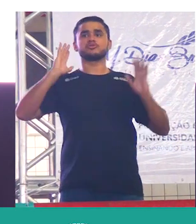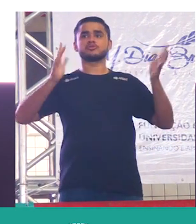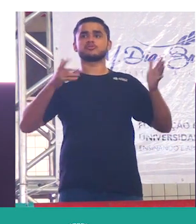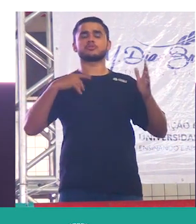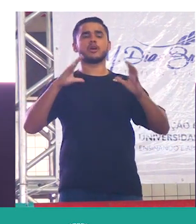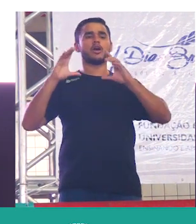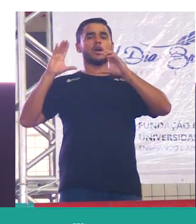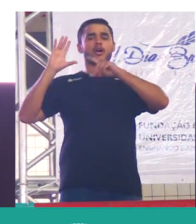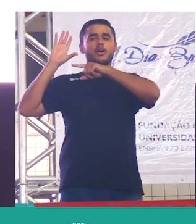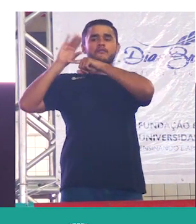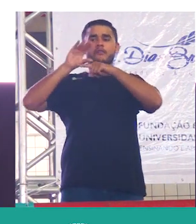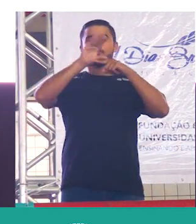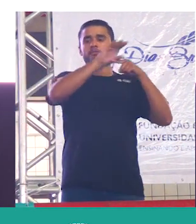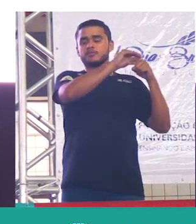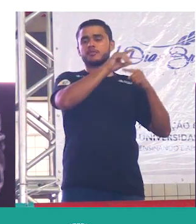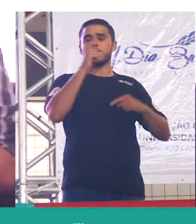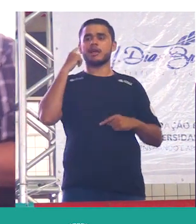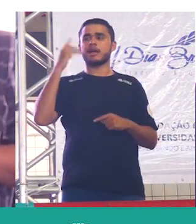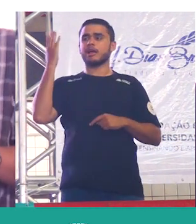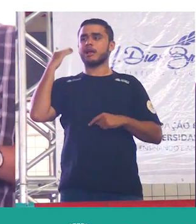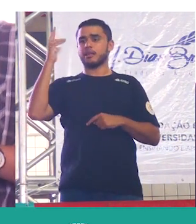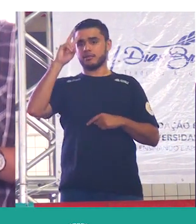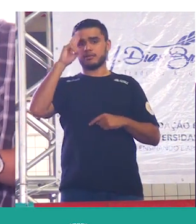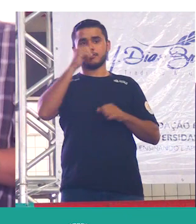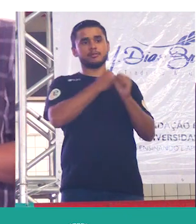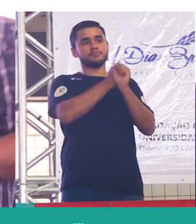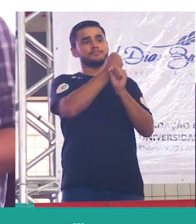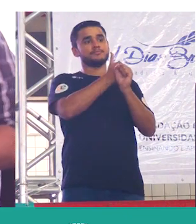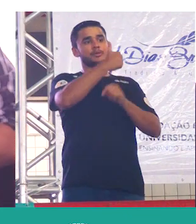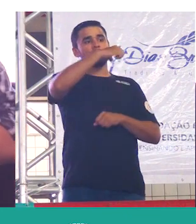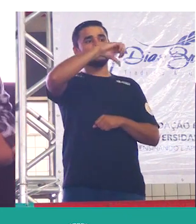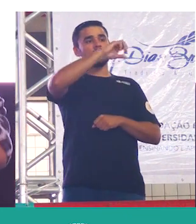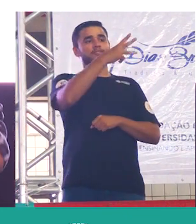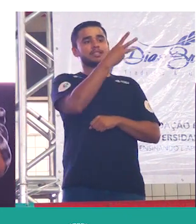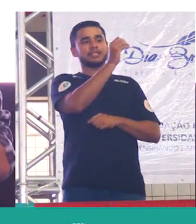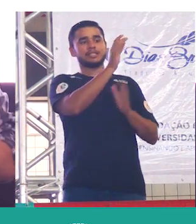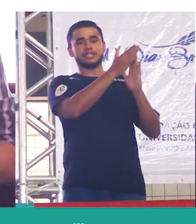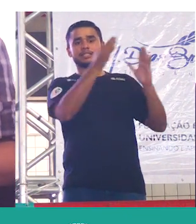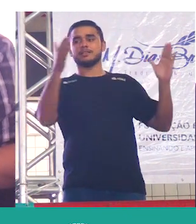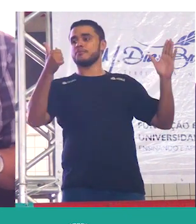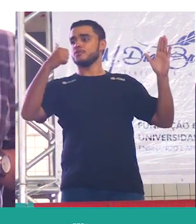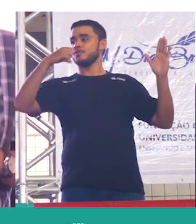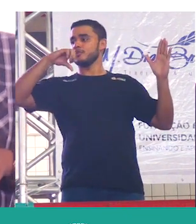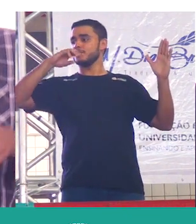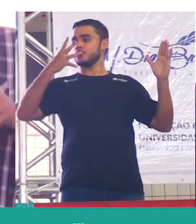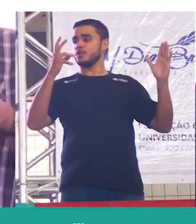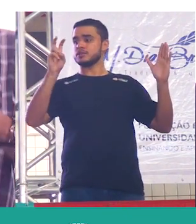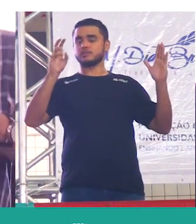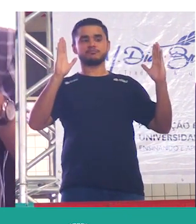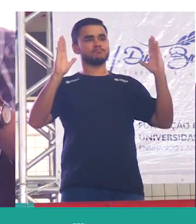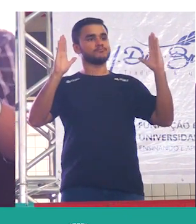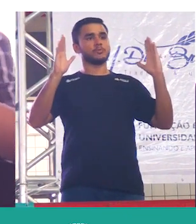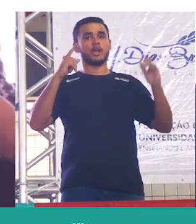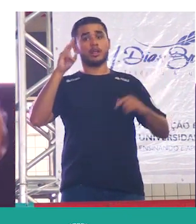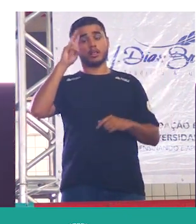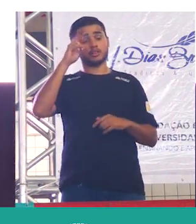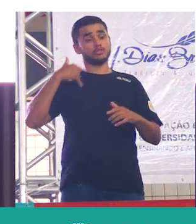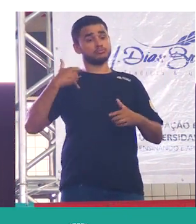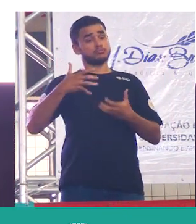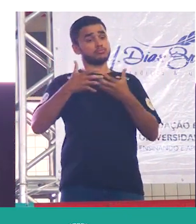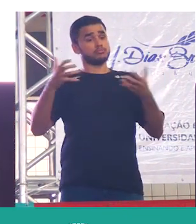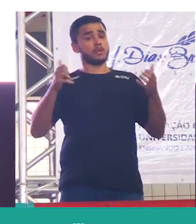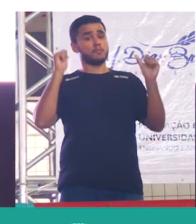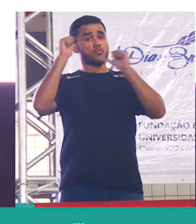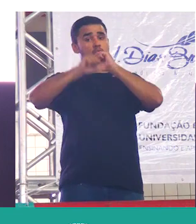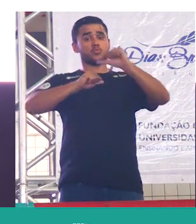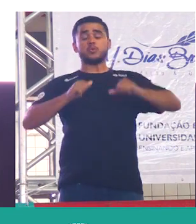outras fotos lá atrás na era Vargas mostravam o Vargas, tá? Porque agora ele já é um outro